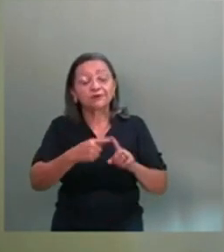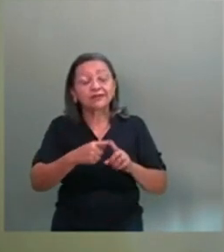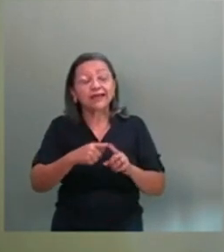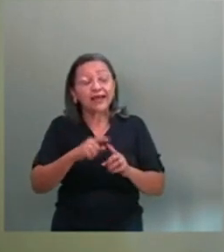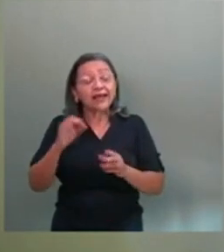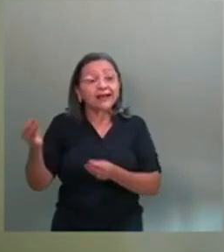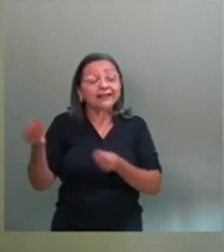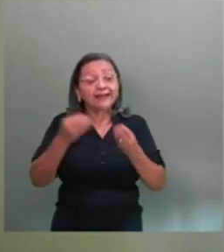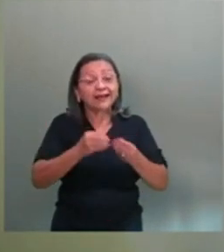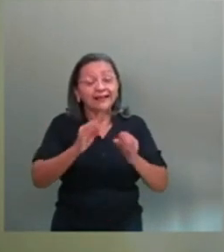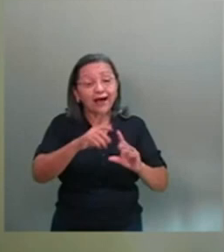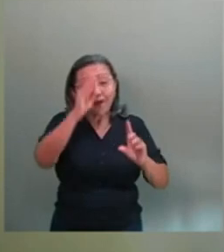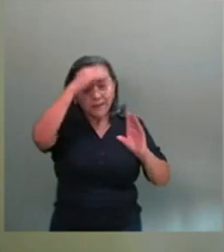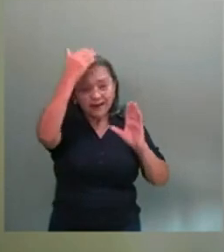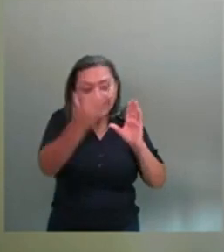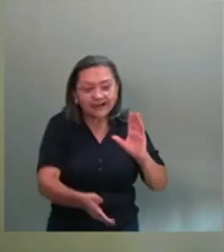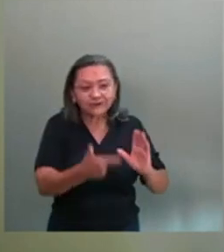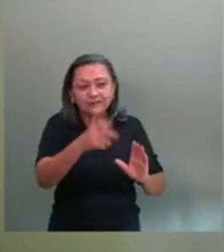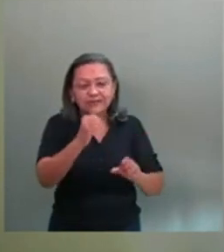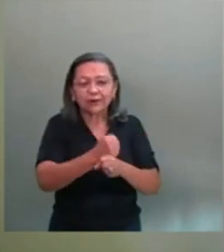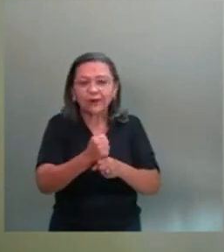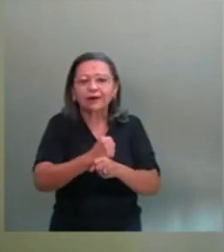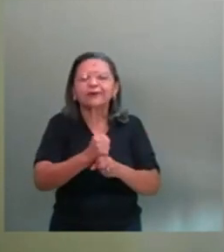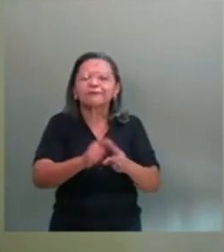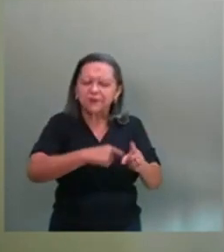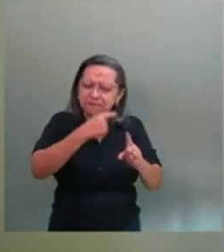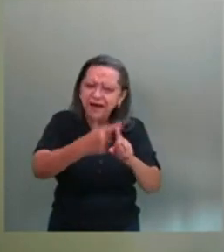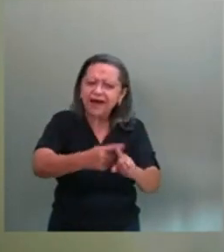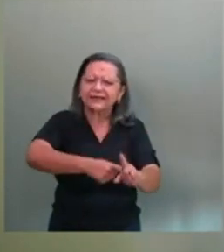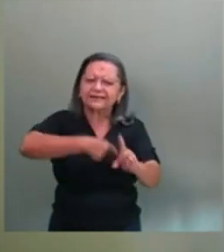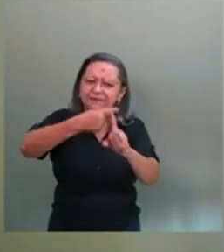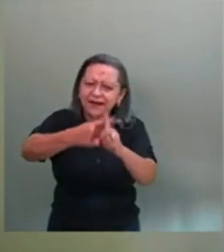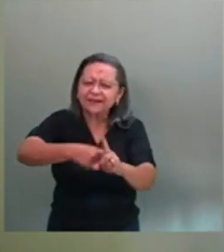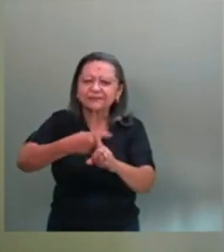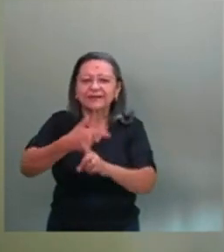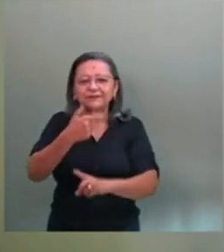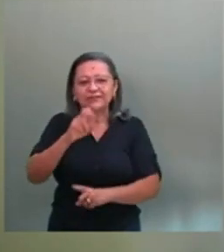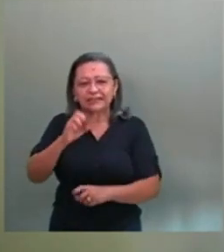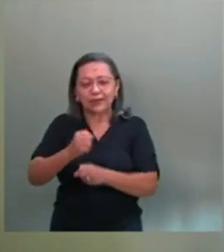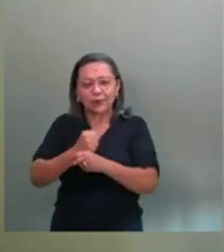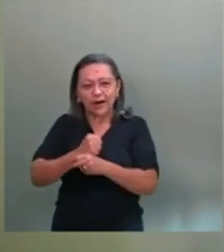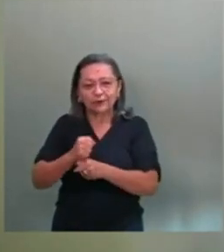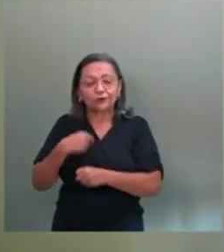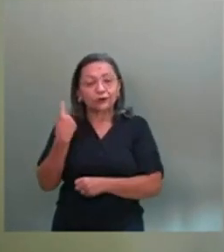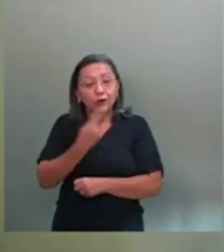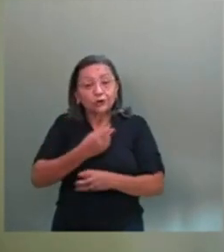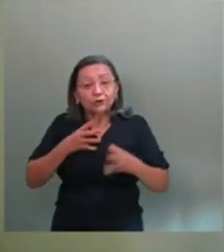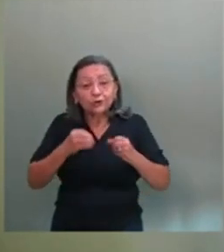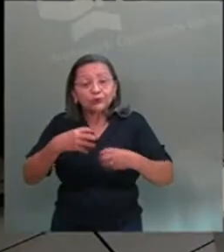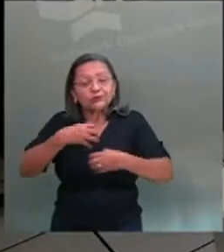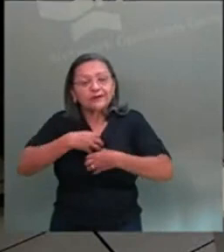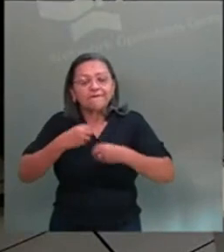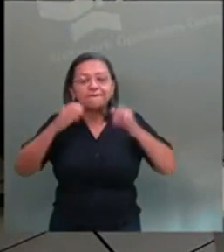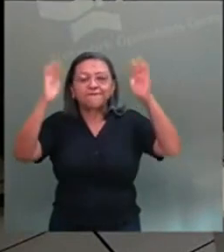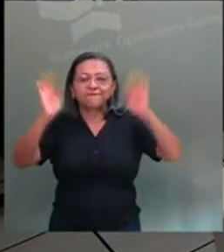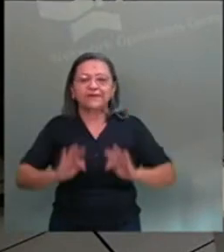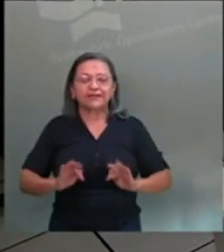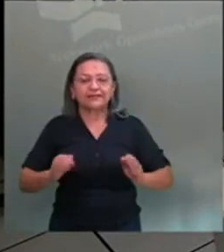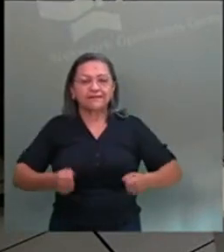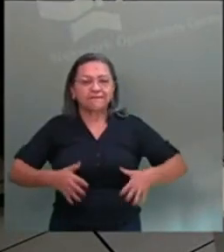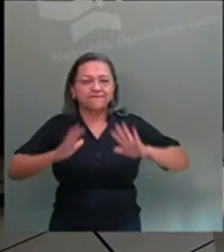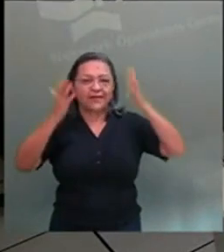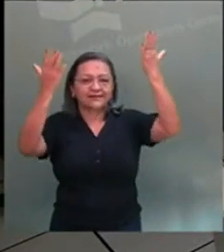25 anos. E que venham mais 25 anos. Estamos todos em festa.